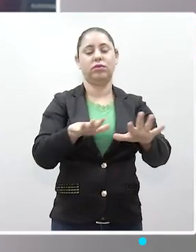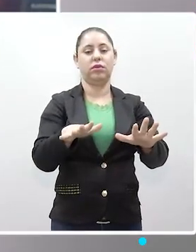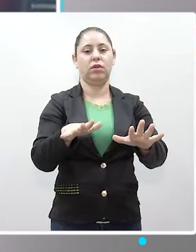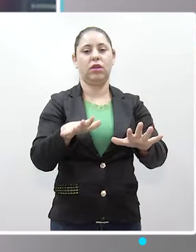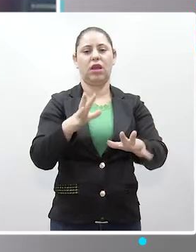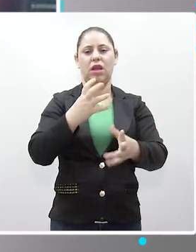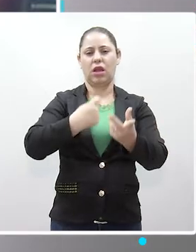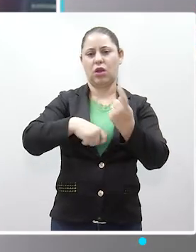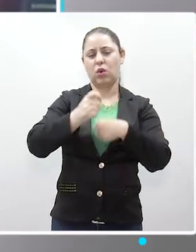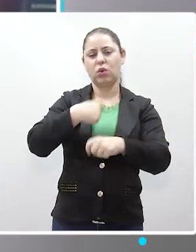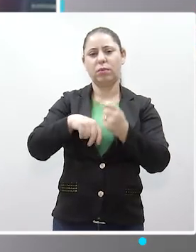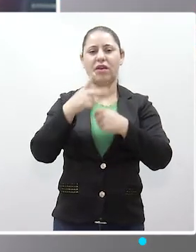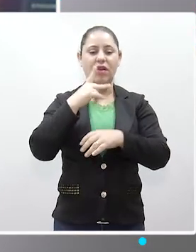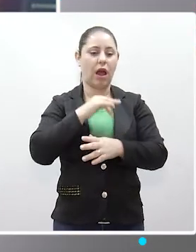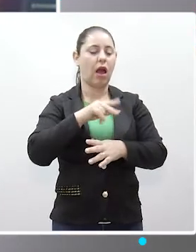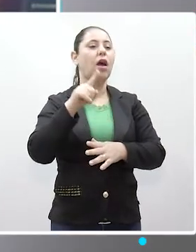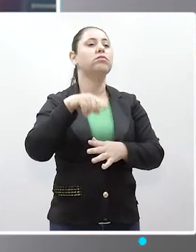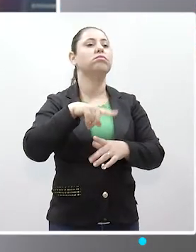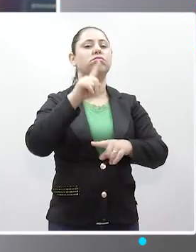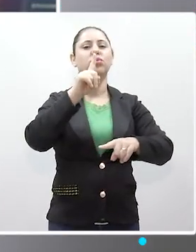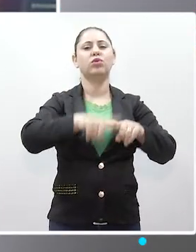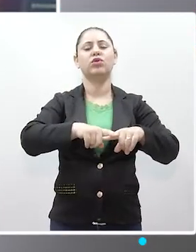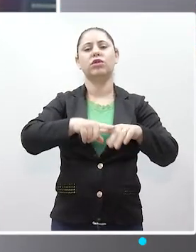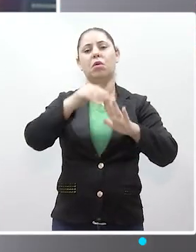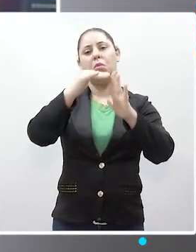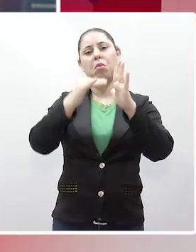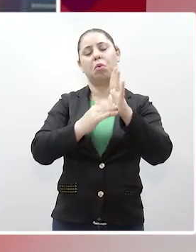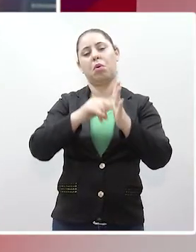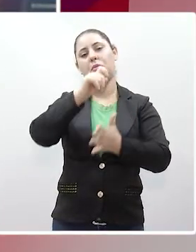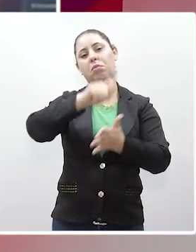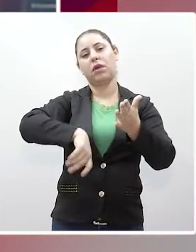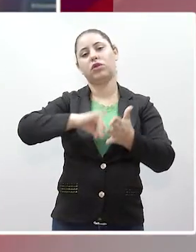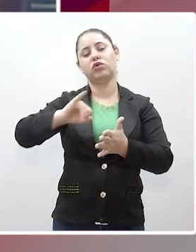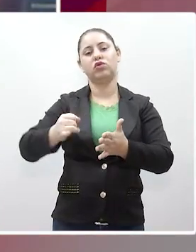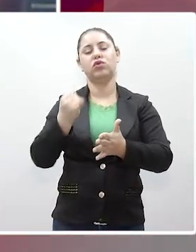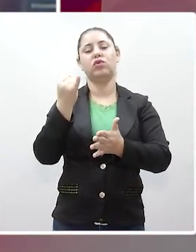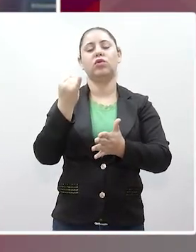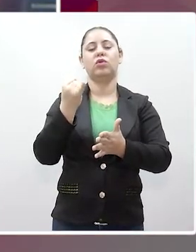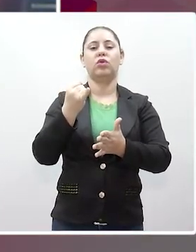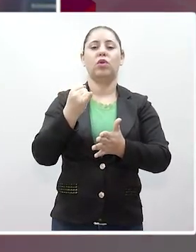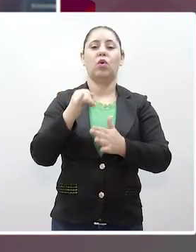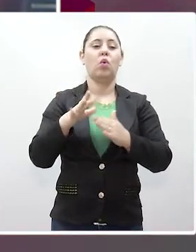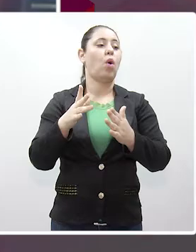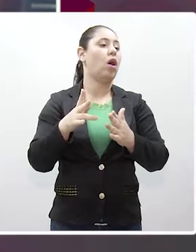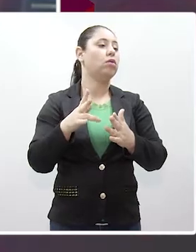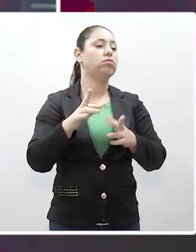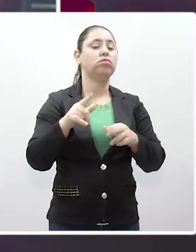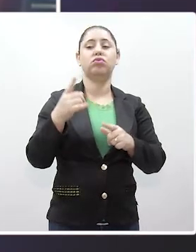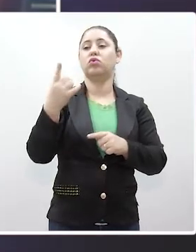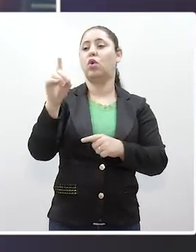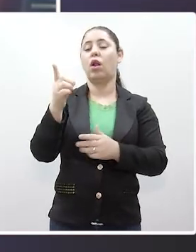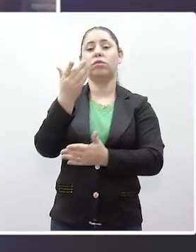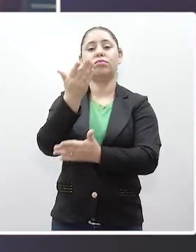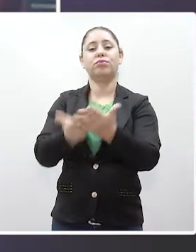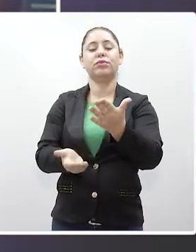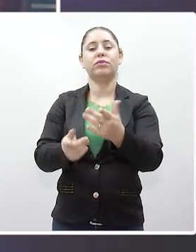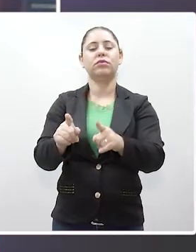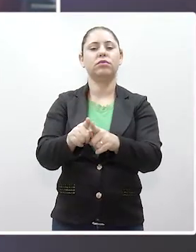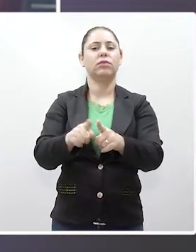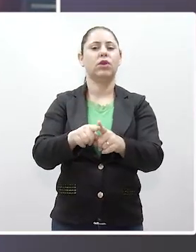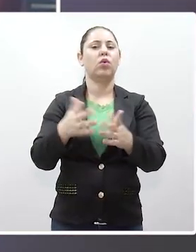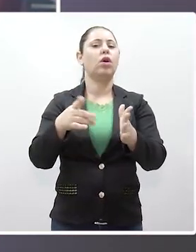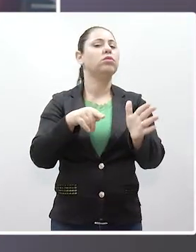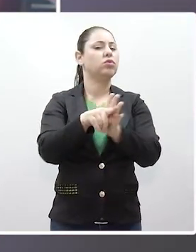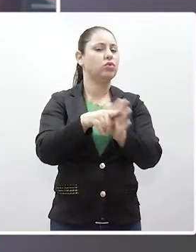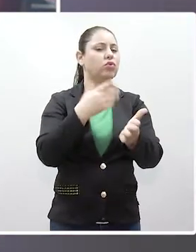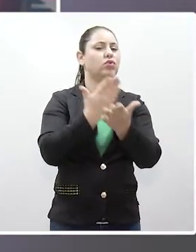dizer, esse foi o motivo que causou a queda da inflação, esse foi o motivo que causou a queda do dólar, né? Então, a gente tem que